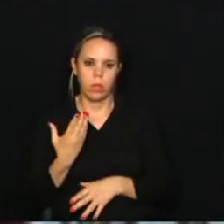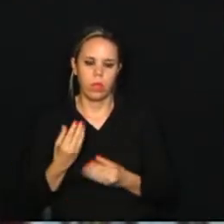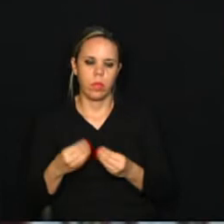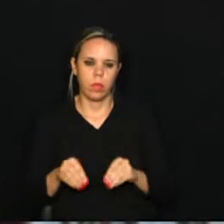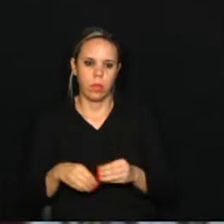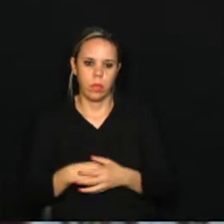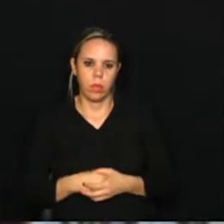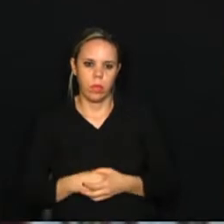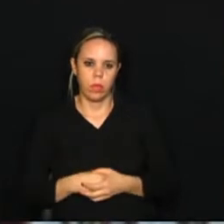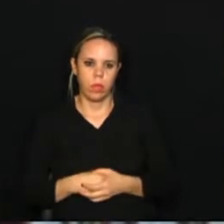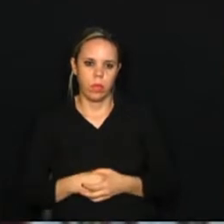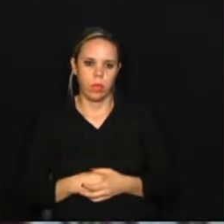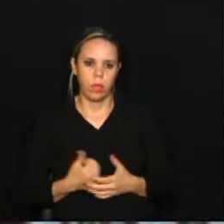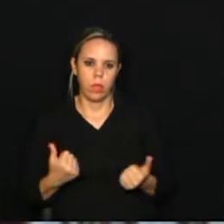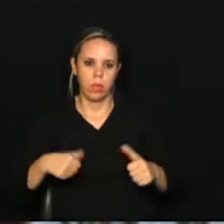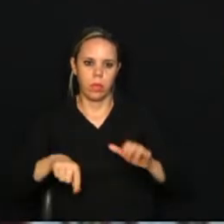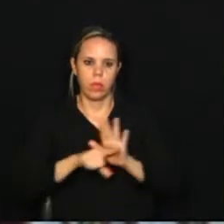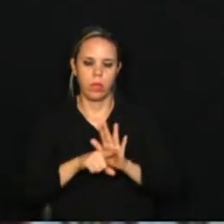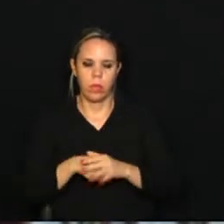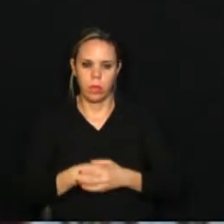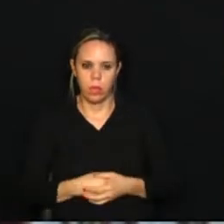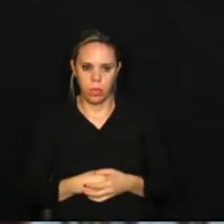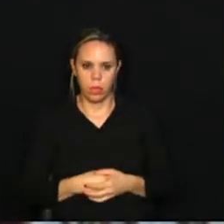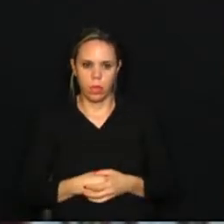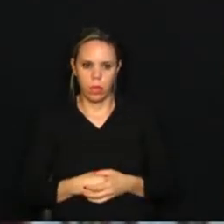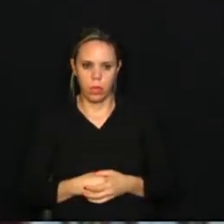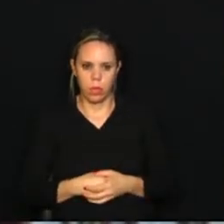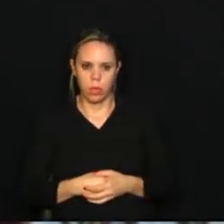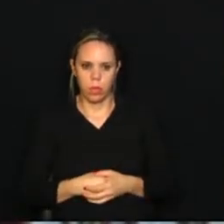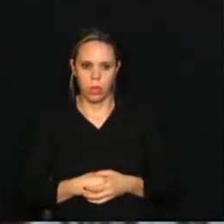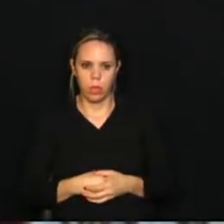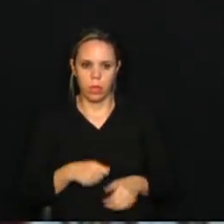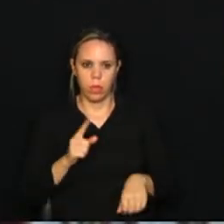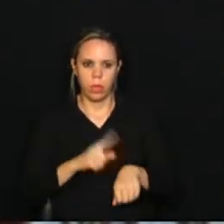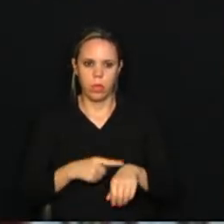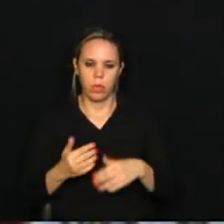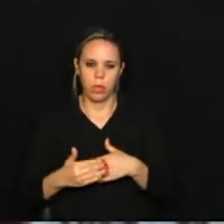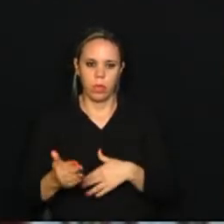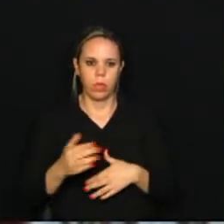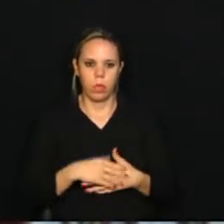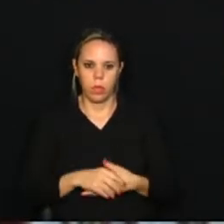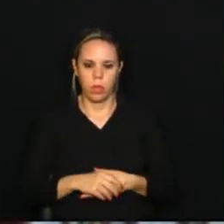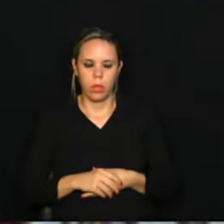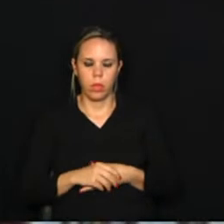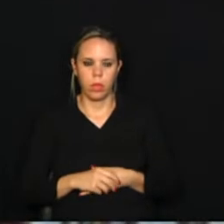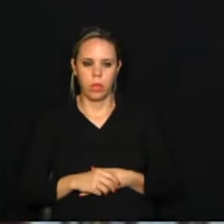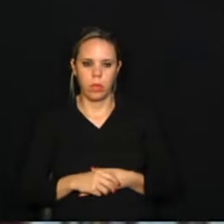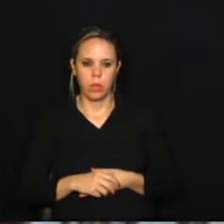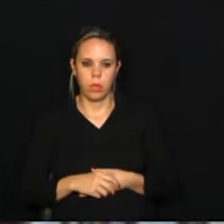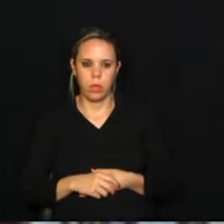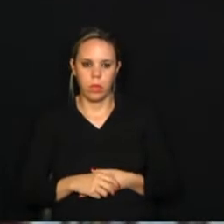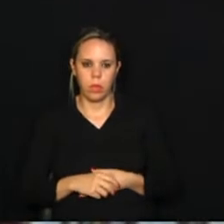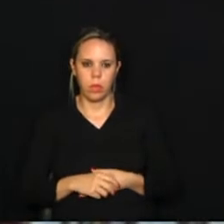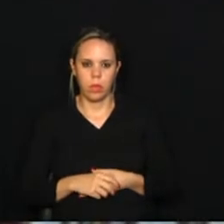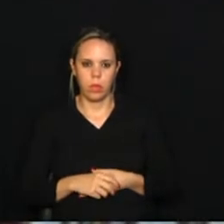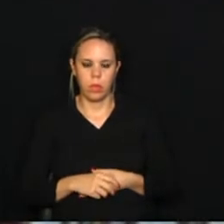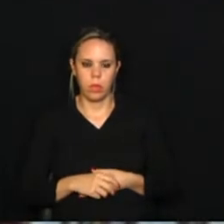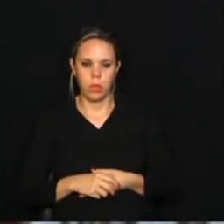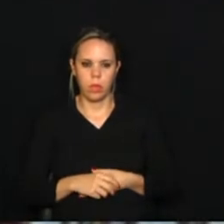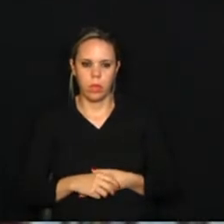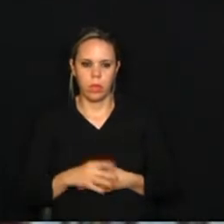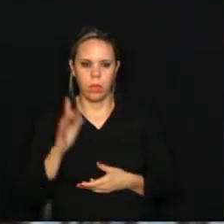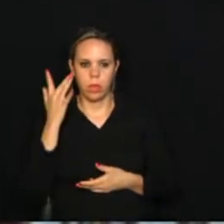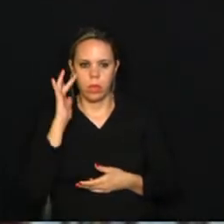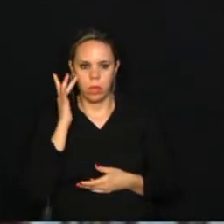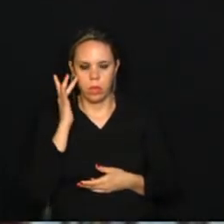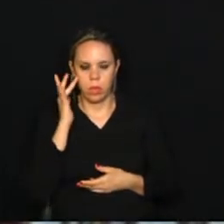impacto negativo num prazo mais longo, e aí acho que